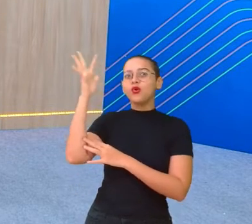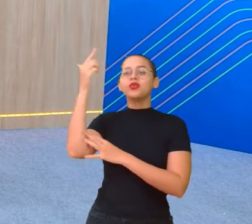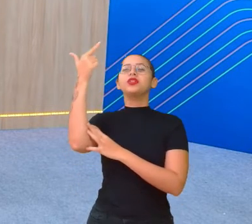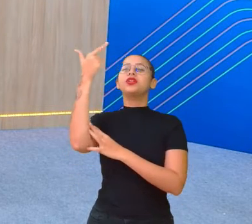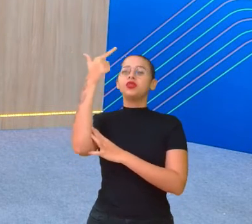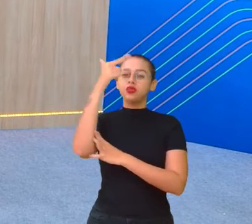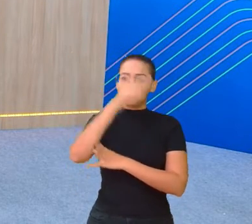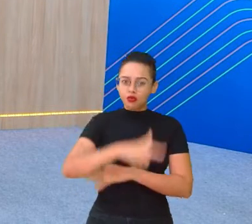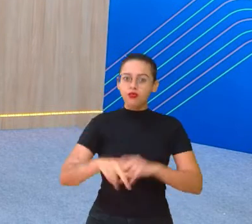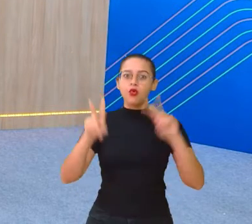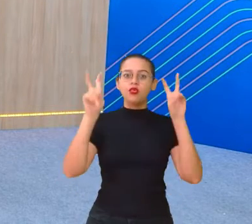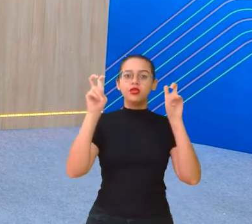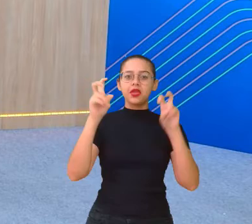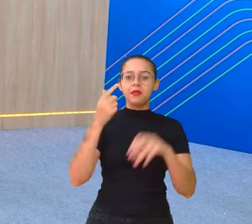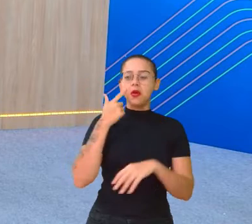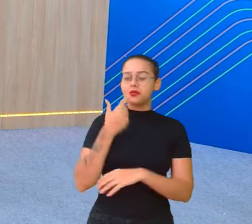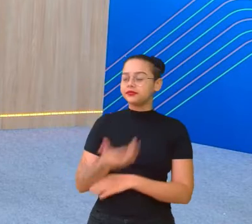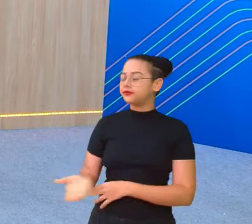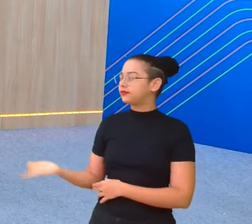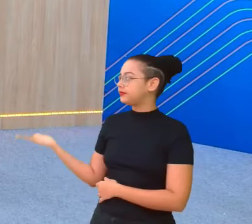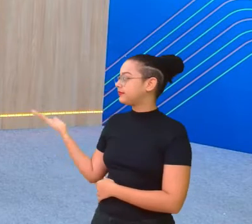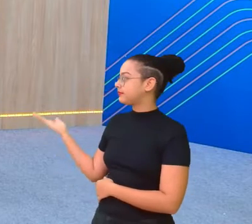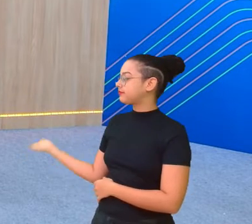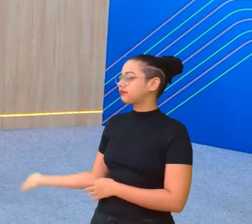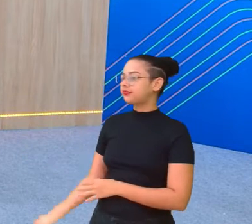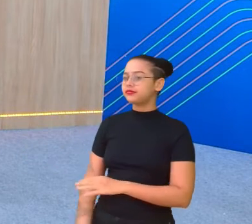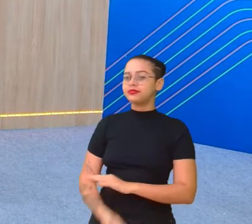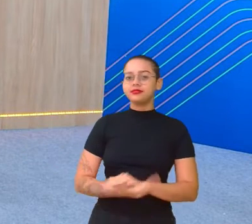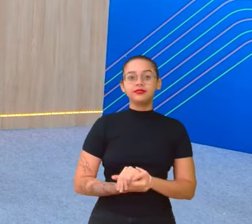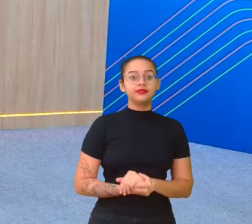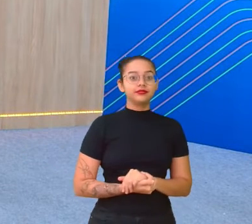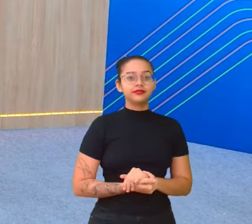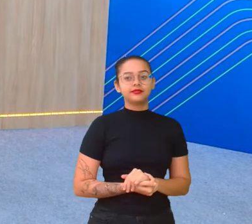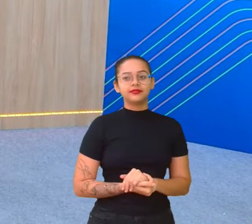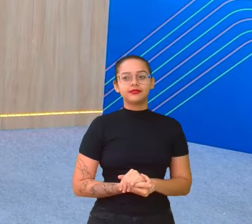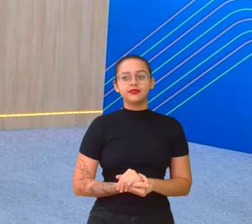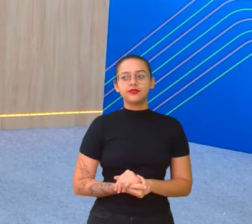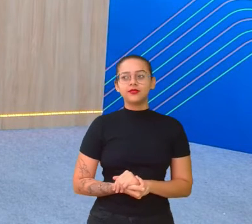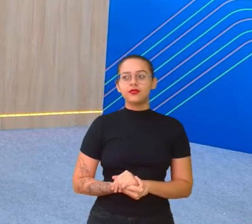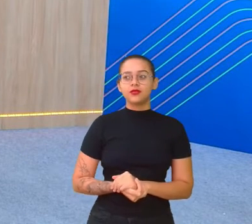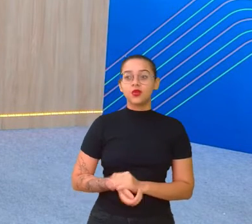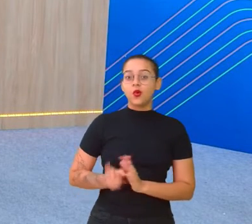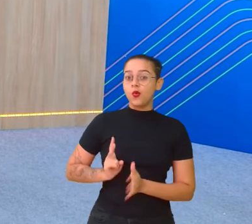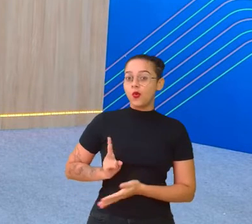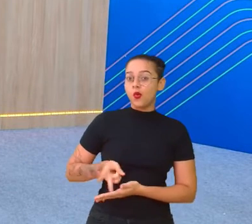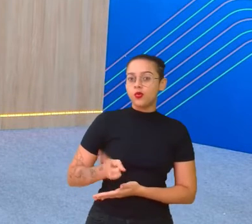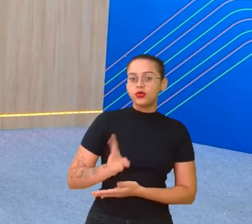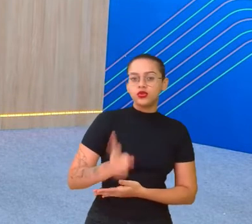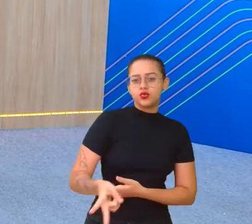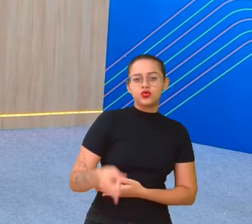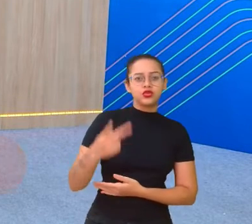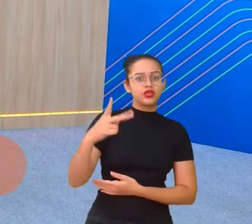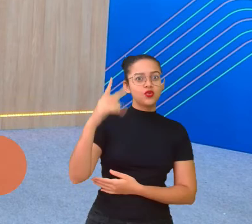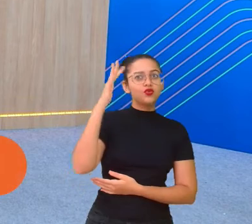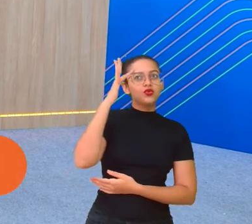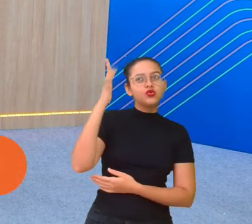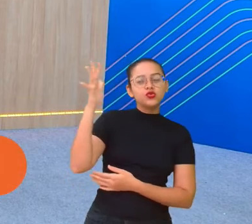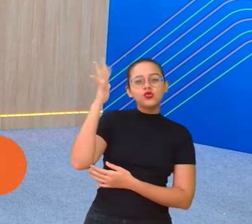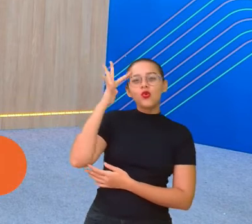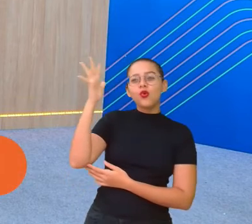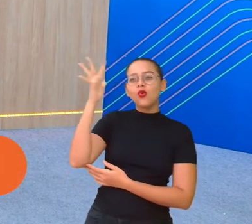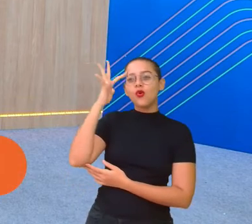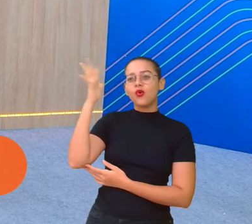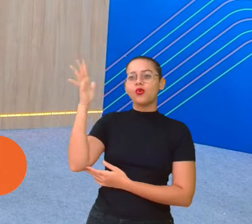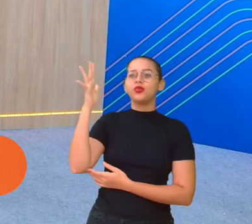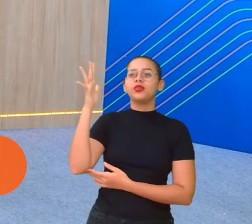trouxe a temática bem no comecinho. Então, nosso título é hoje qual mesmo? Regue seus sonhos. Estão fazendo aí, né?